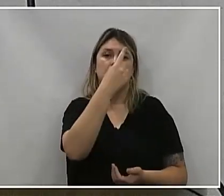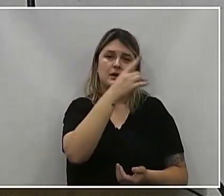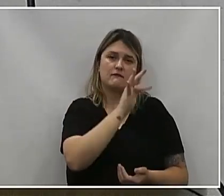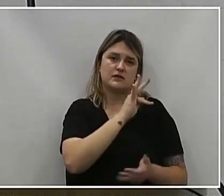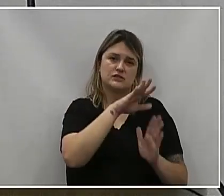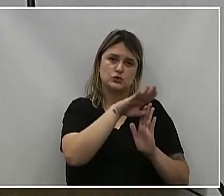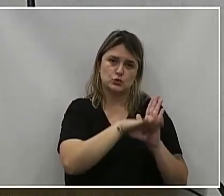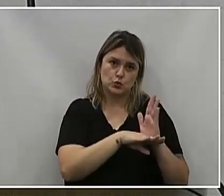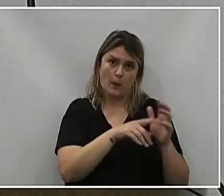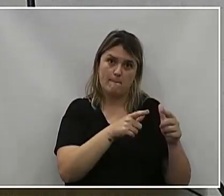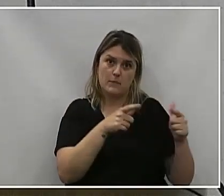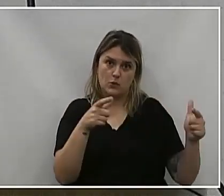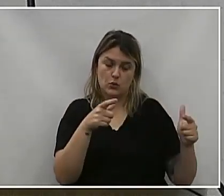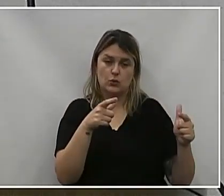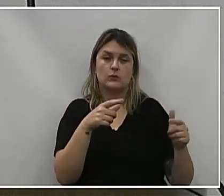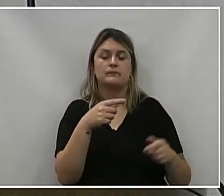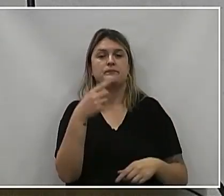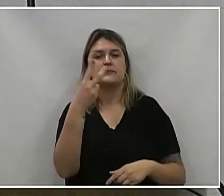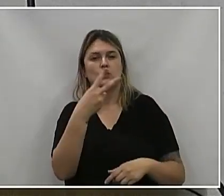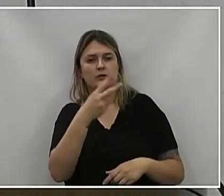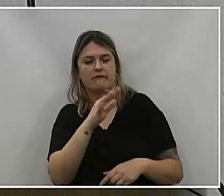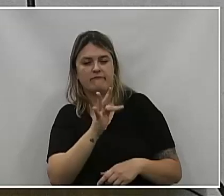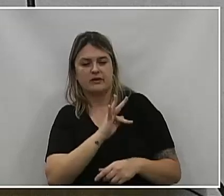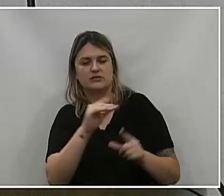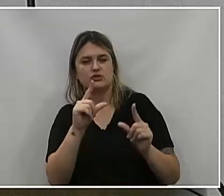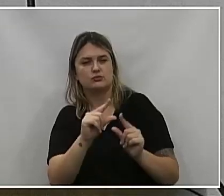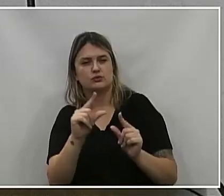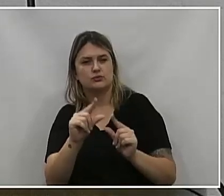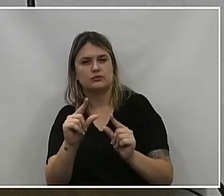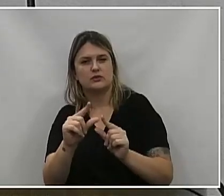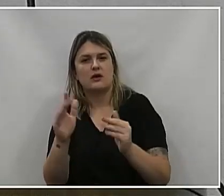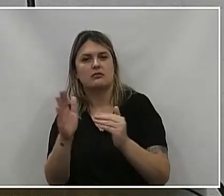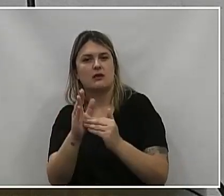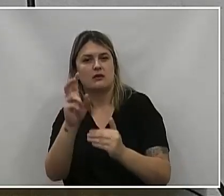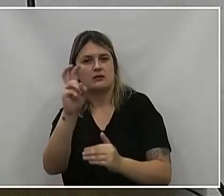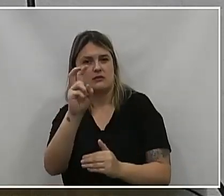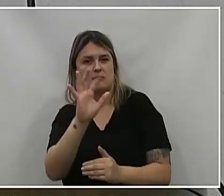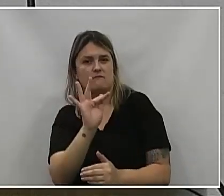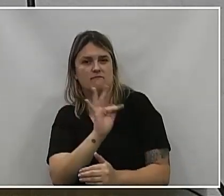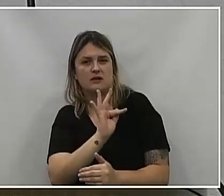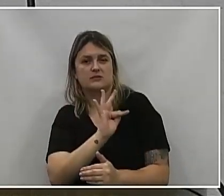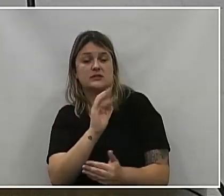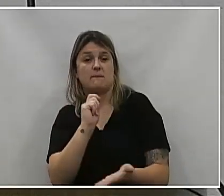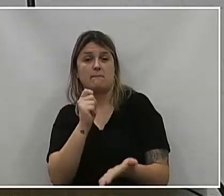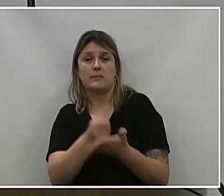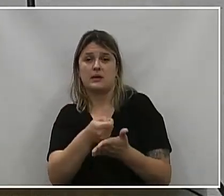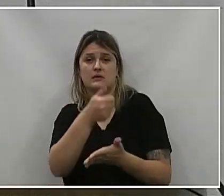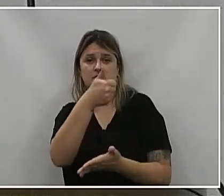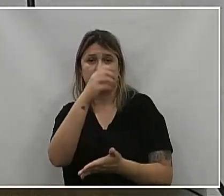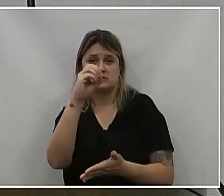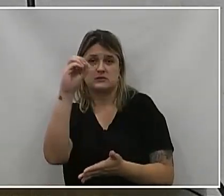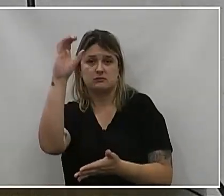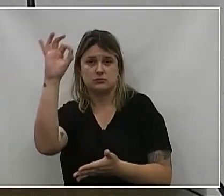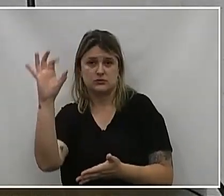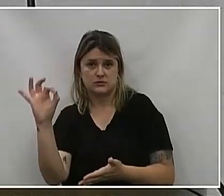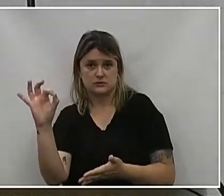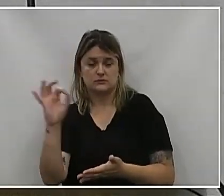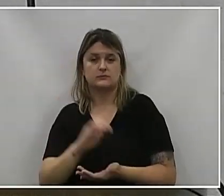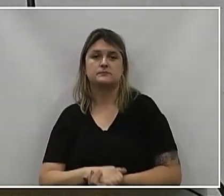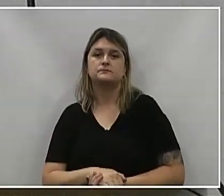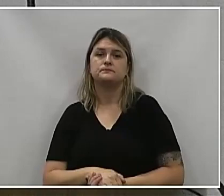segunda da segunda em diante foi diminuindo esse desconto, até a quinta fase em que a gente pagaria 100% da